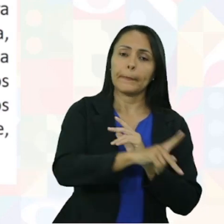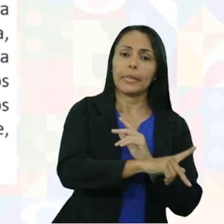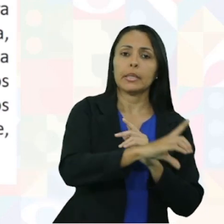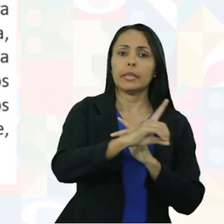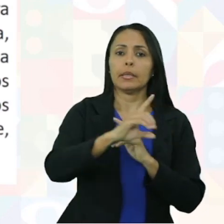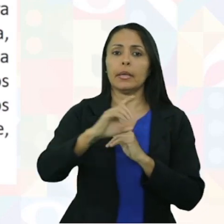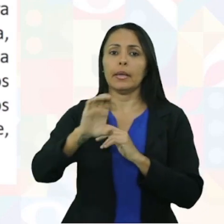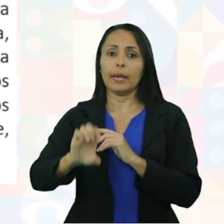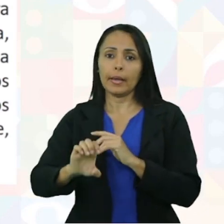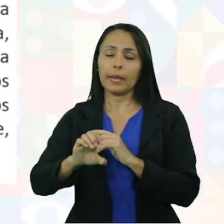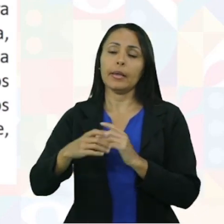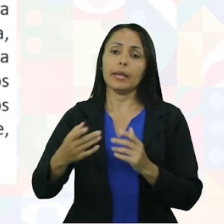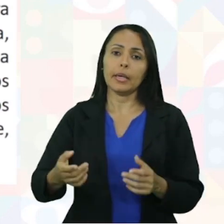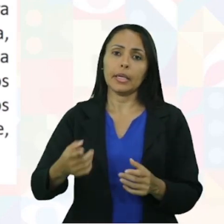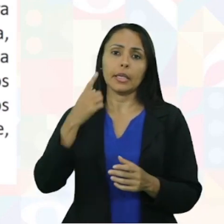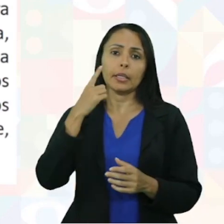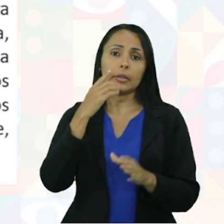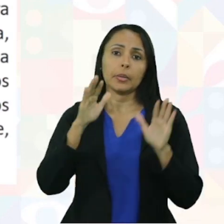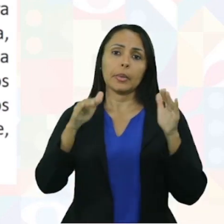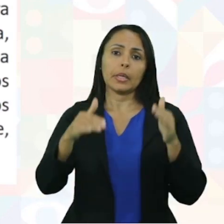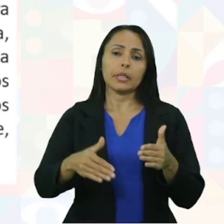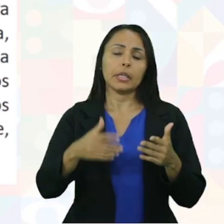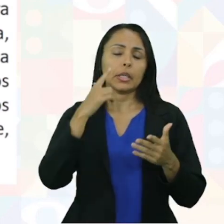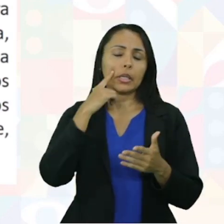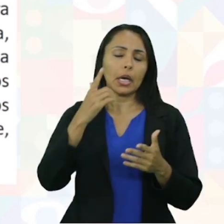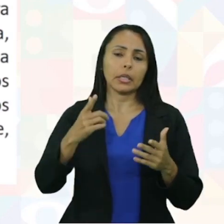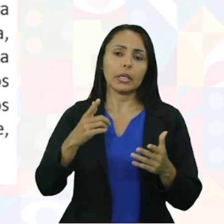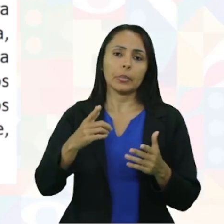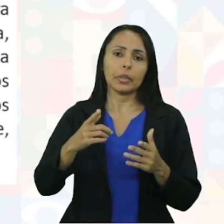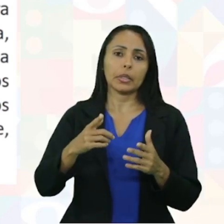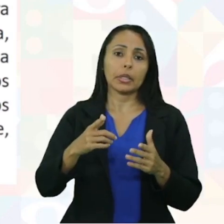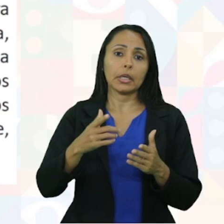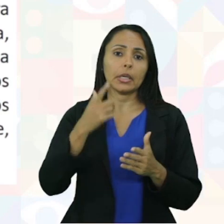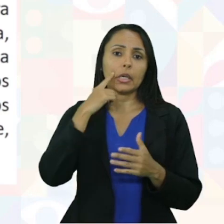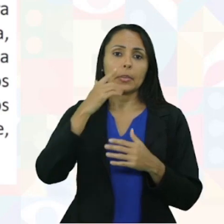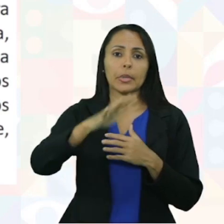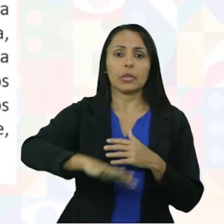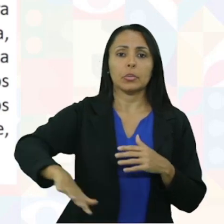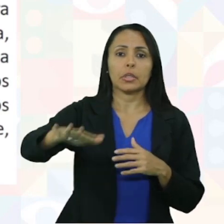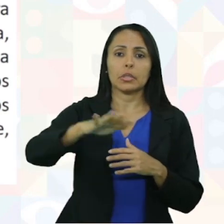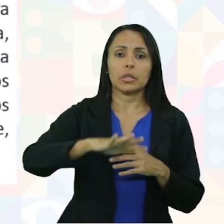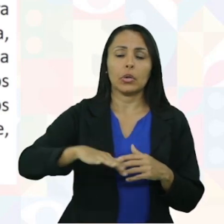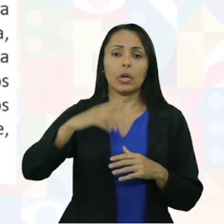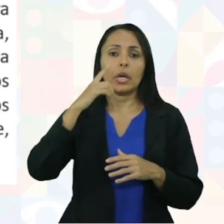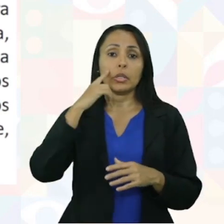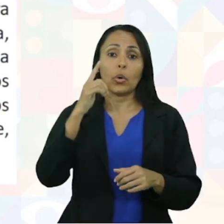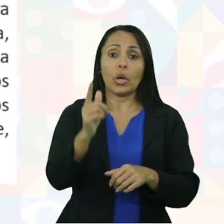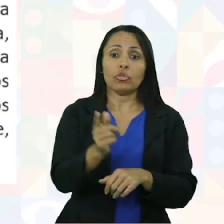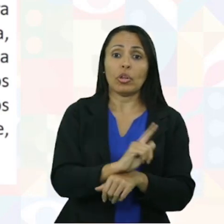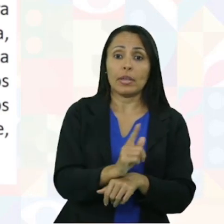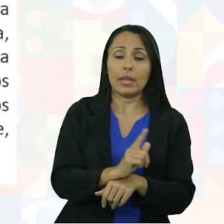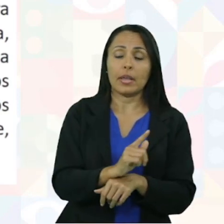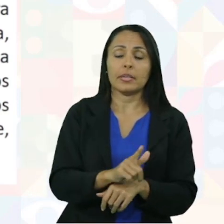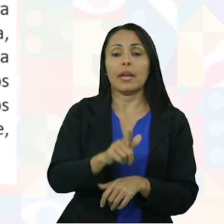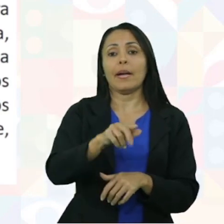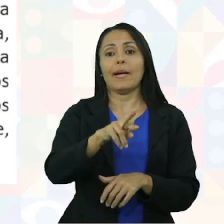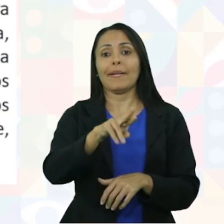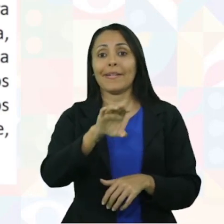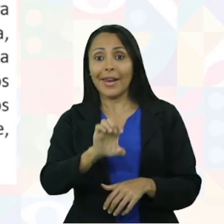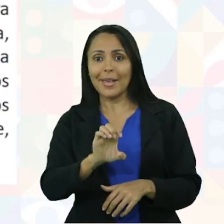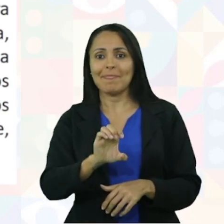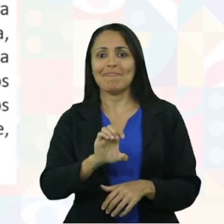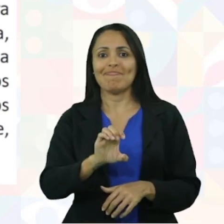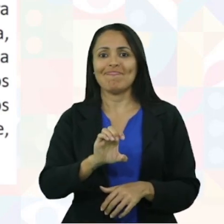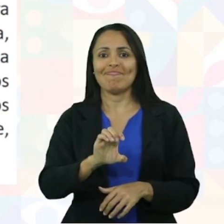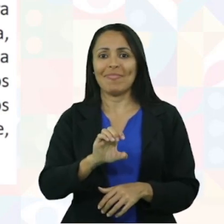ações agregadas, é dever da escola encaminhar sua prestação de contas à Gerência Regional de Educação, ou seja, a GRE,